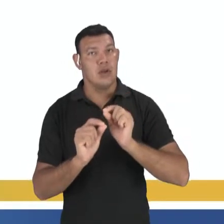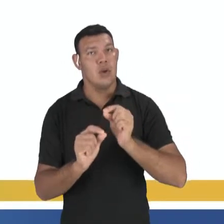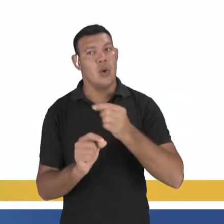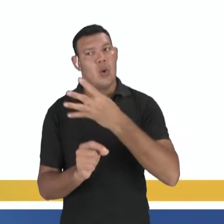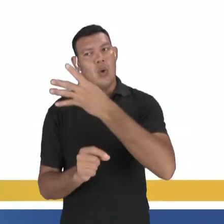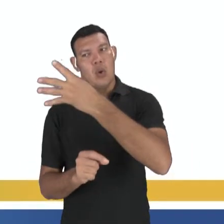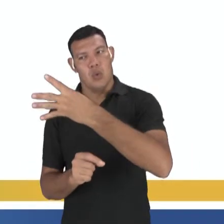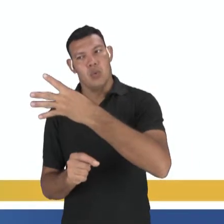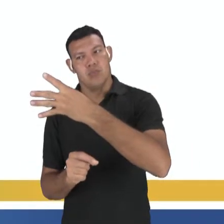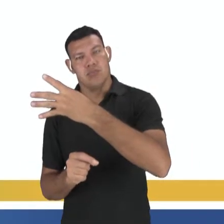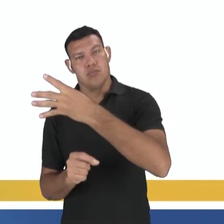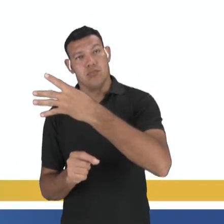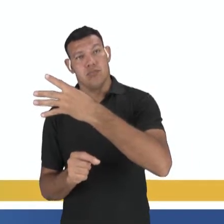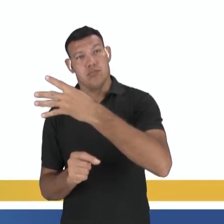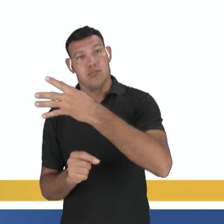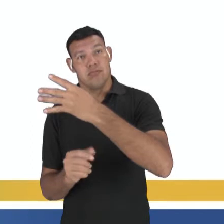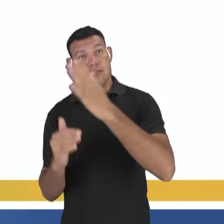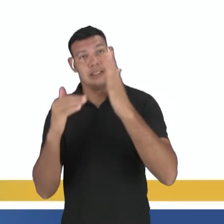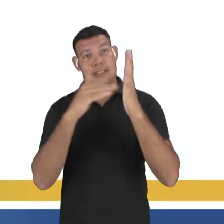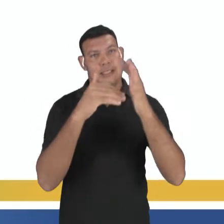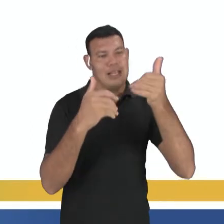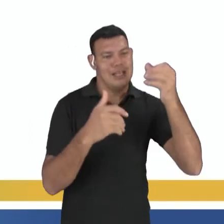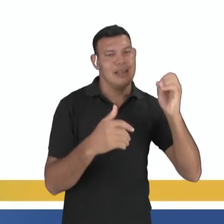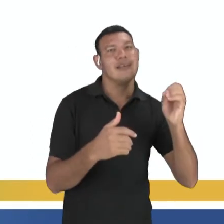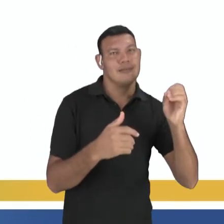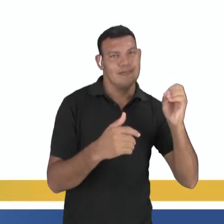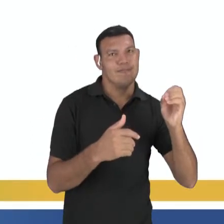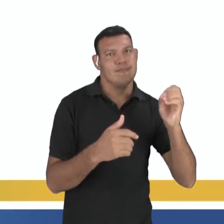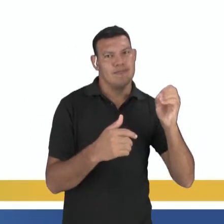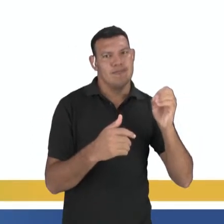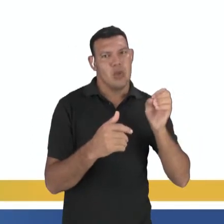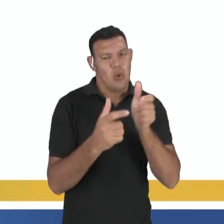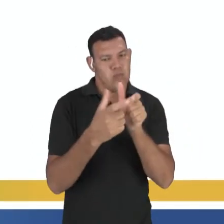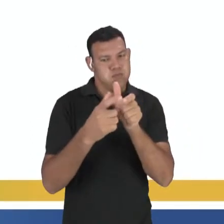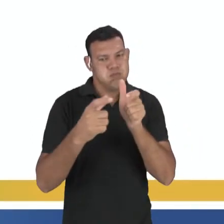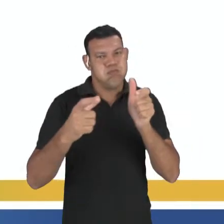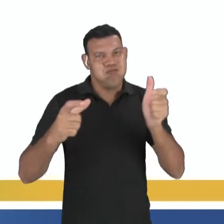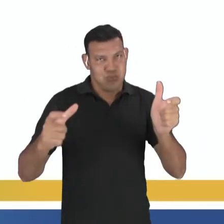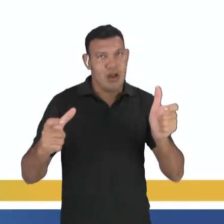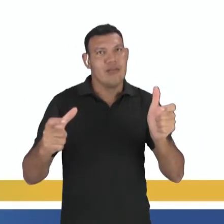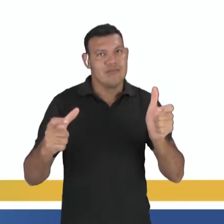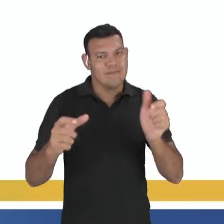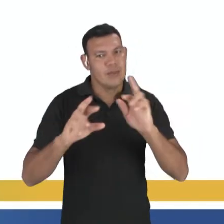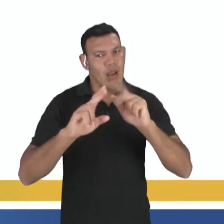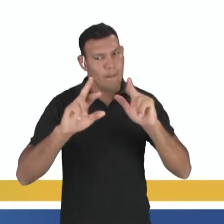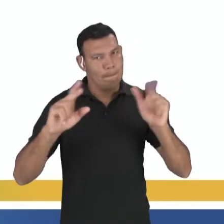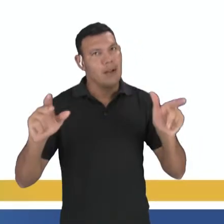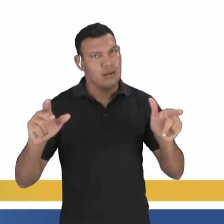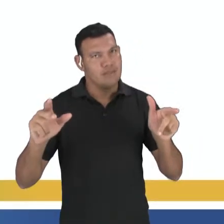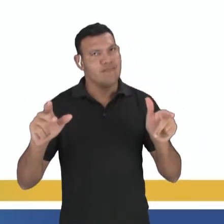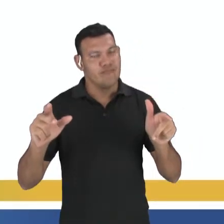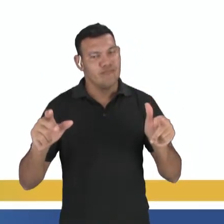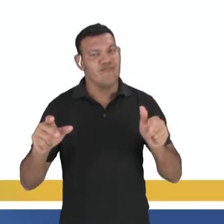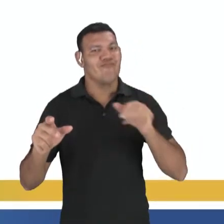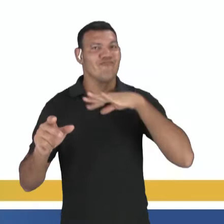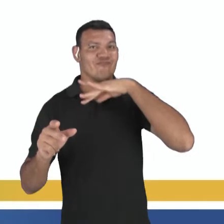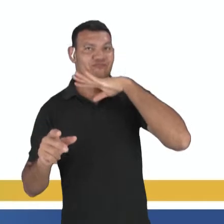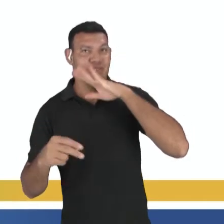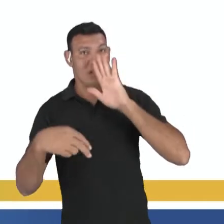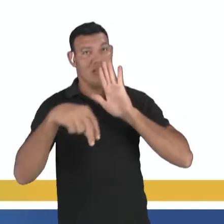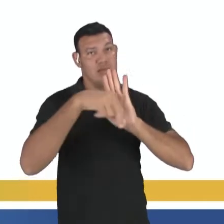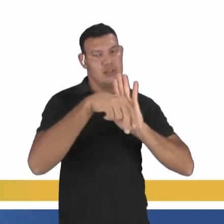4 para uma nota 10, você tem uma diferença muito grande. É uma diferença entre uma nota péssima e uma